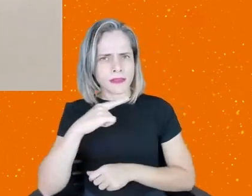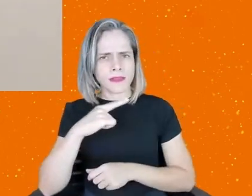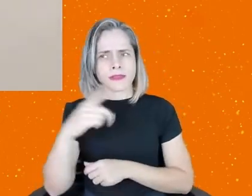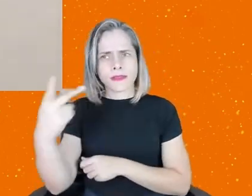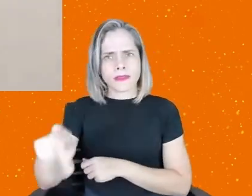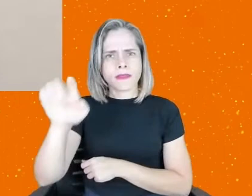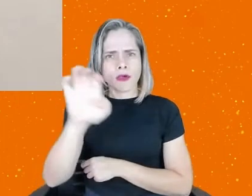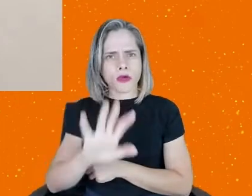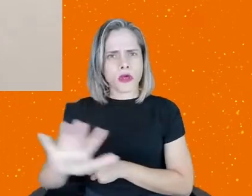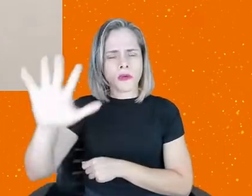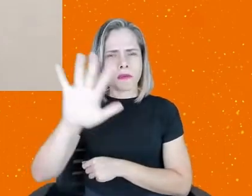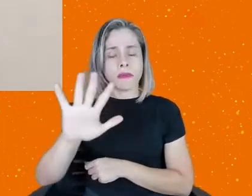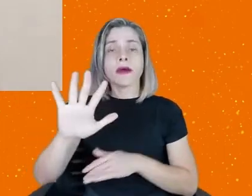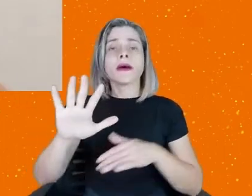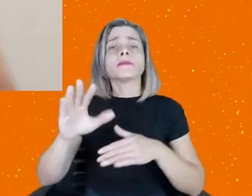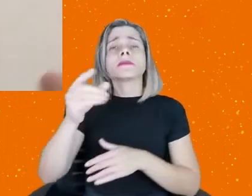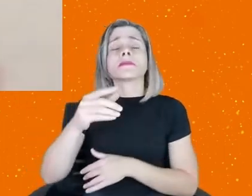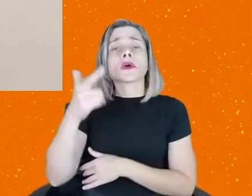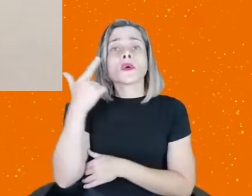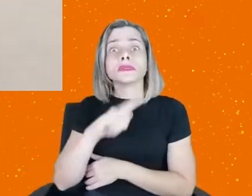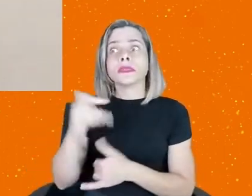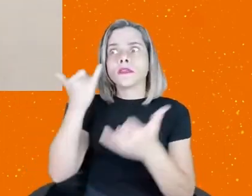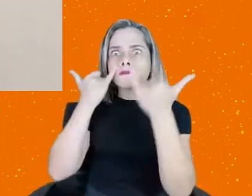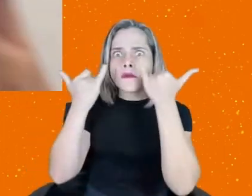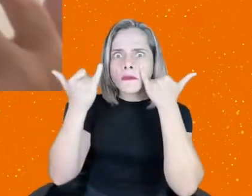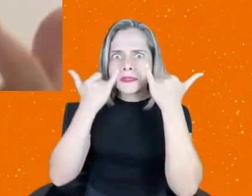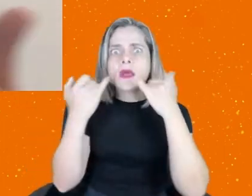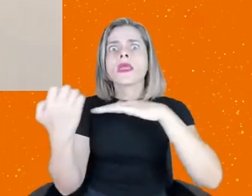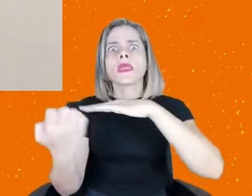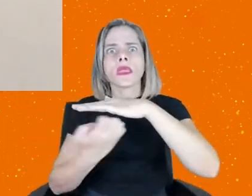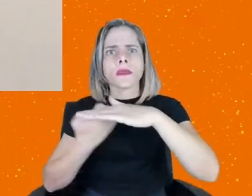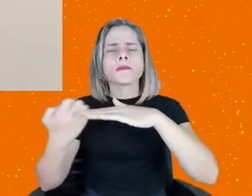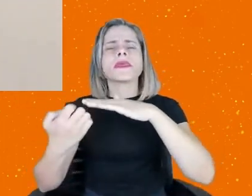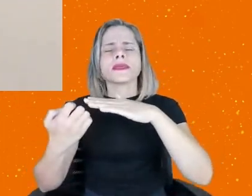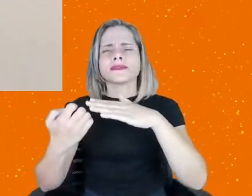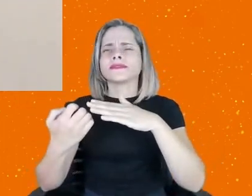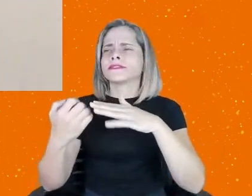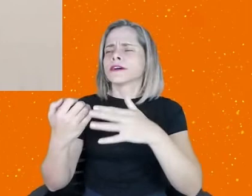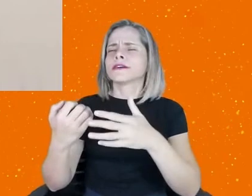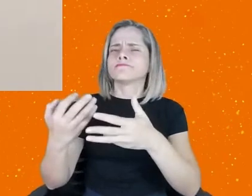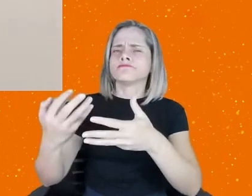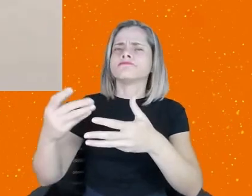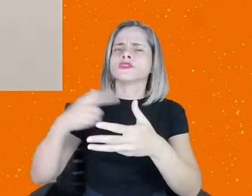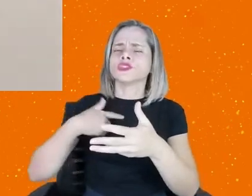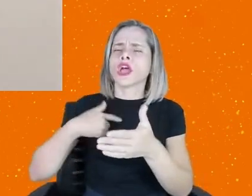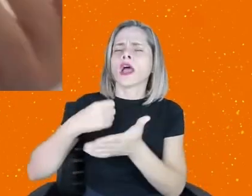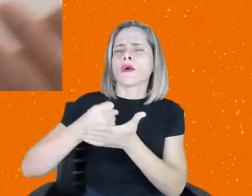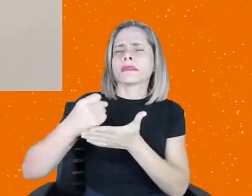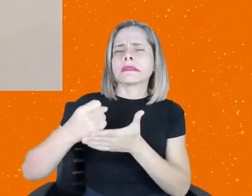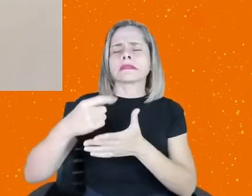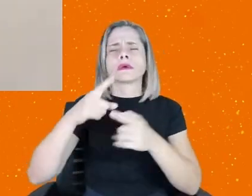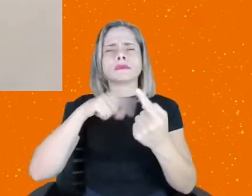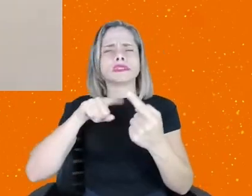trato empresas e faz essa avaliação não é de quantos quantas casas recebem